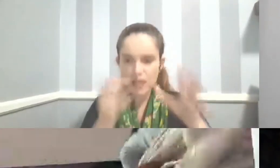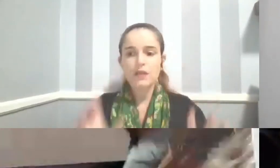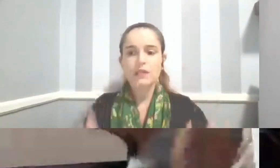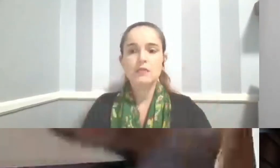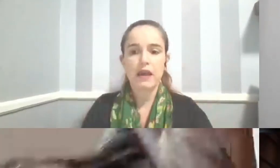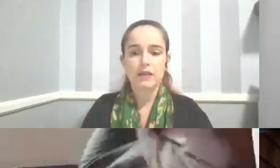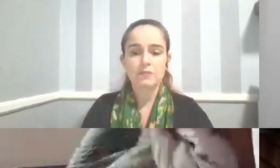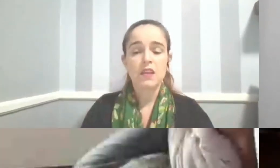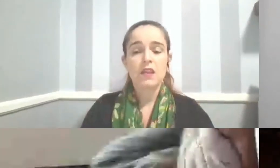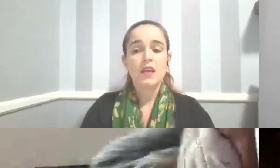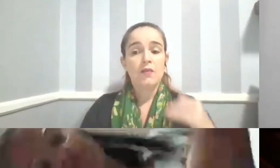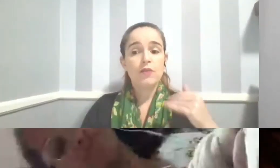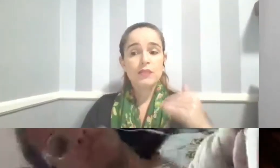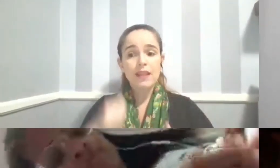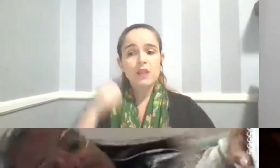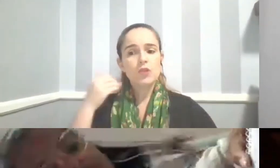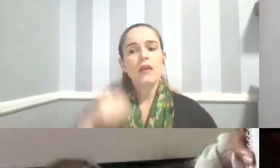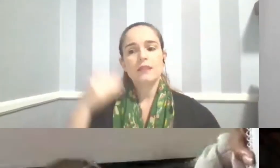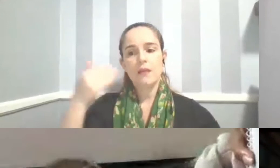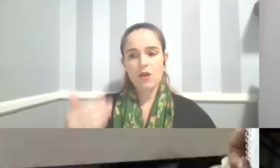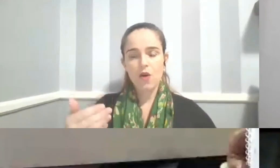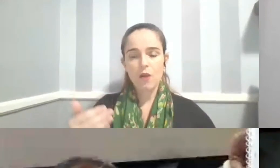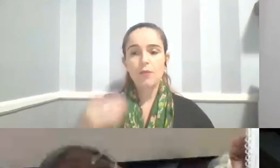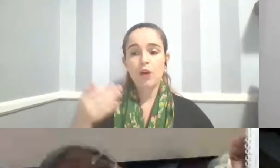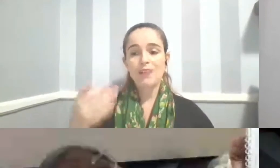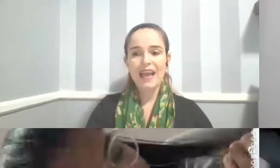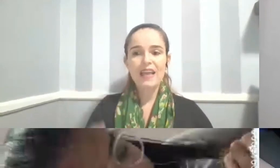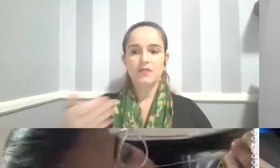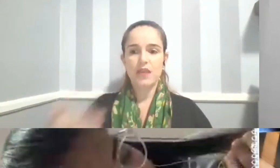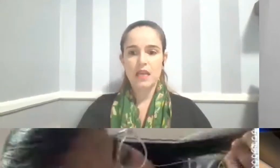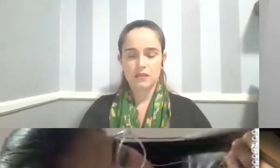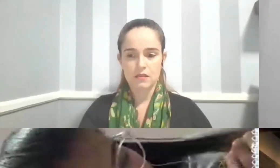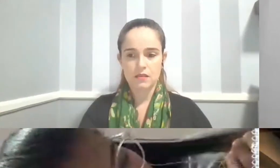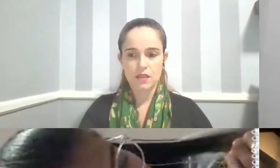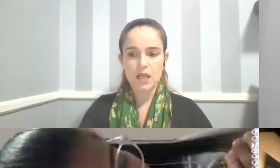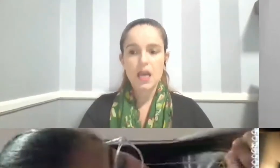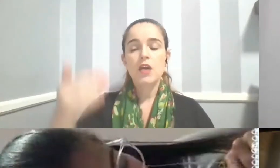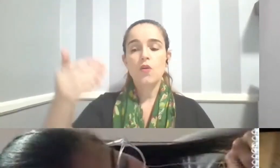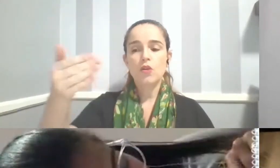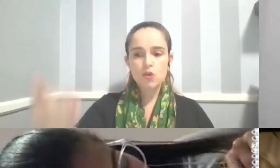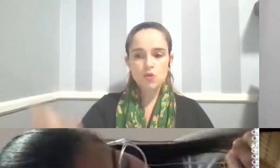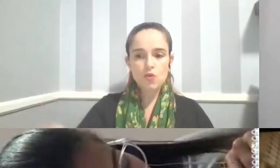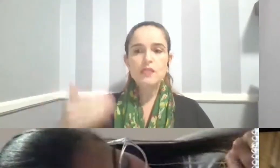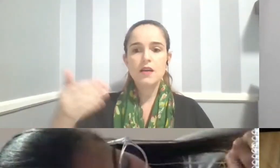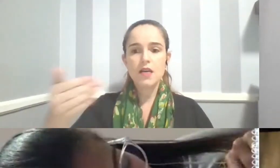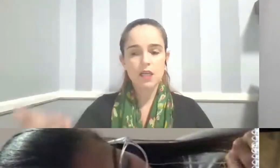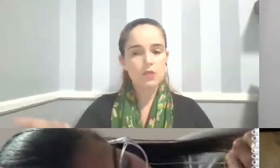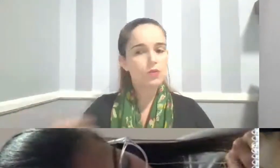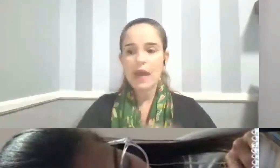bota o gelo e espera. Você tentou essa manobra por 3 vezes e